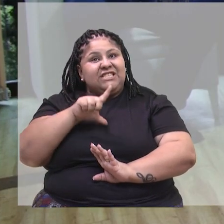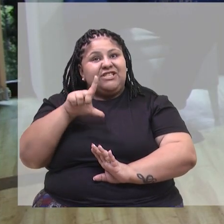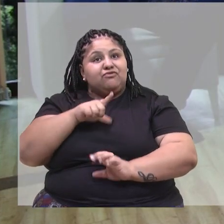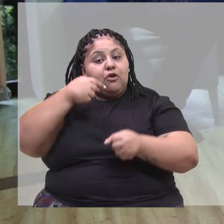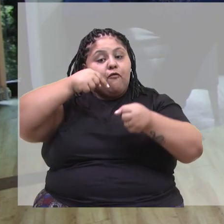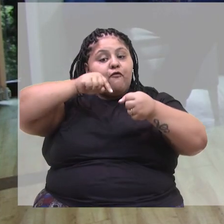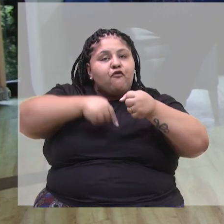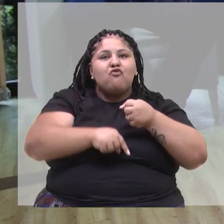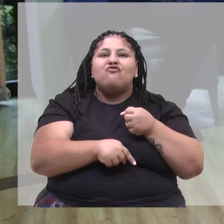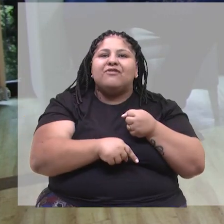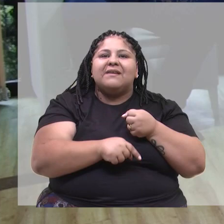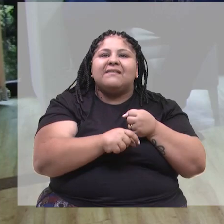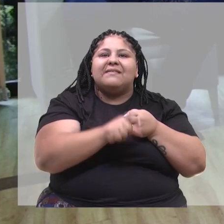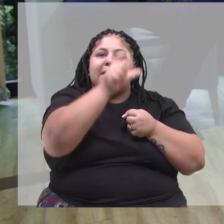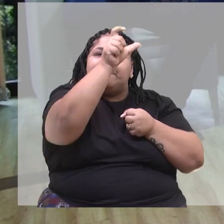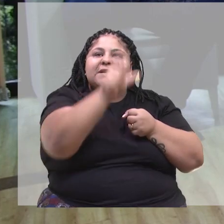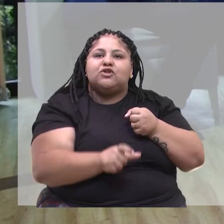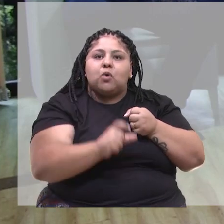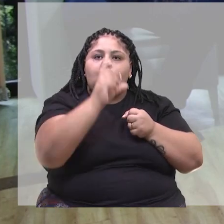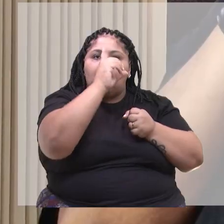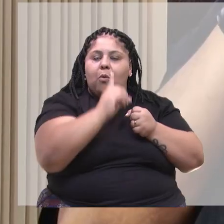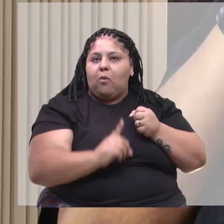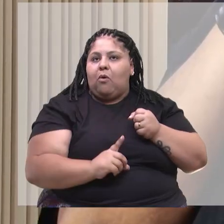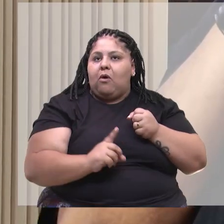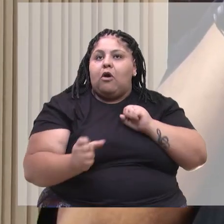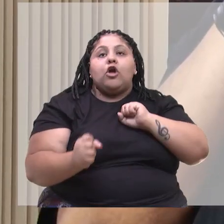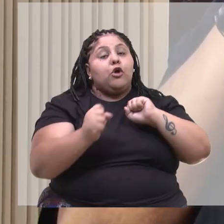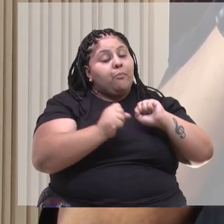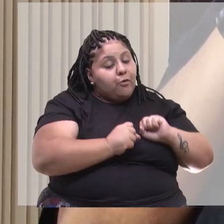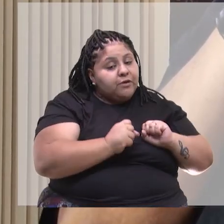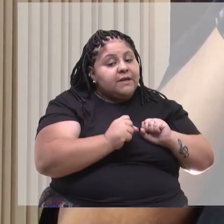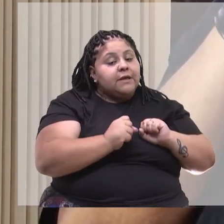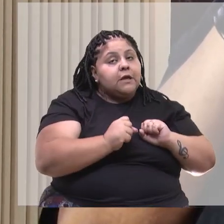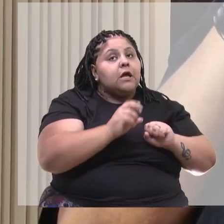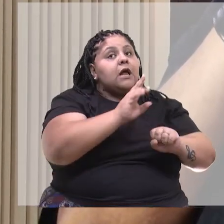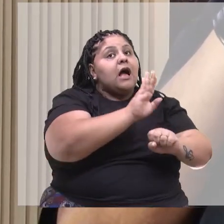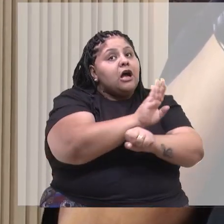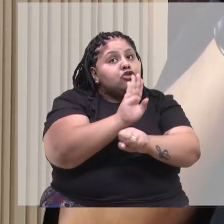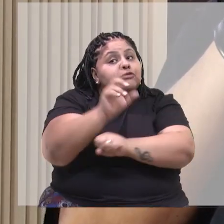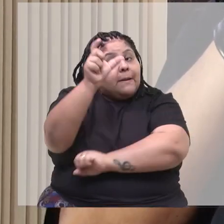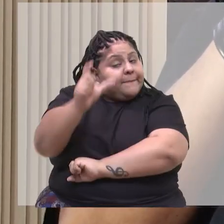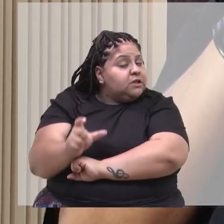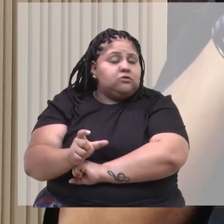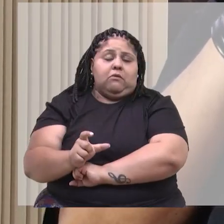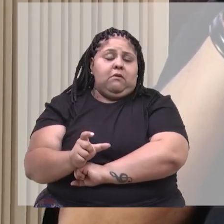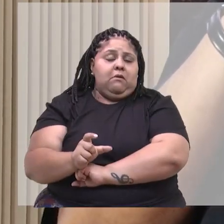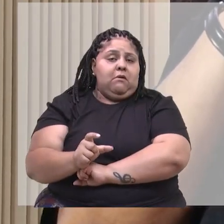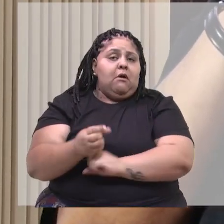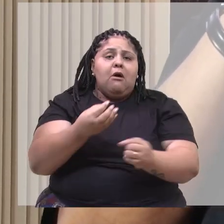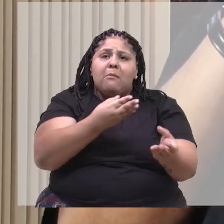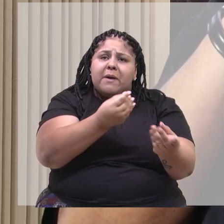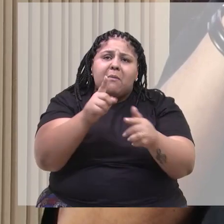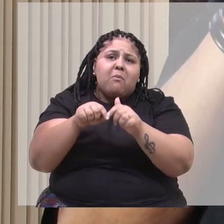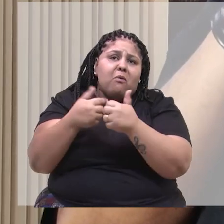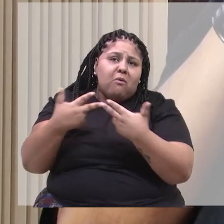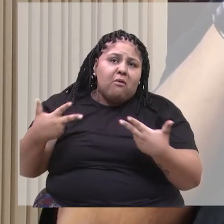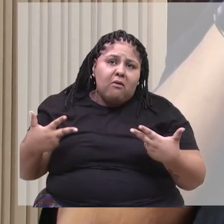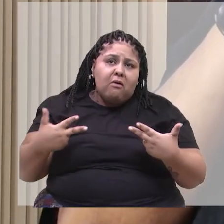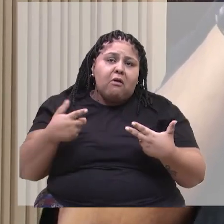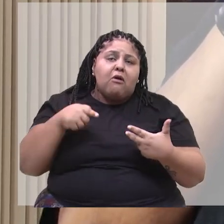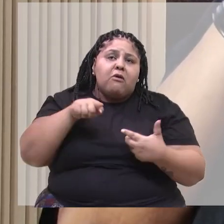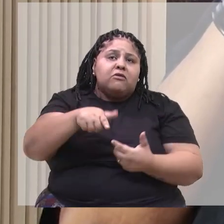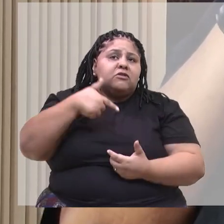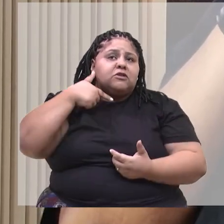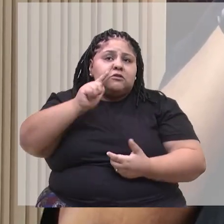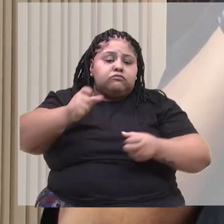não tem o fundo da pessoa com deficiência, que poderia ajudar a pessoa com deficiência para muitas coisas. Você,